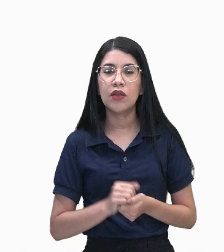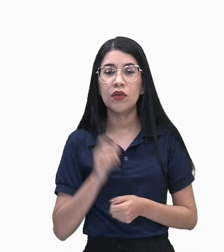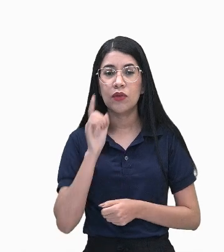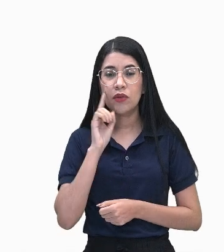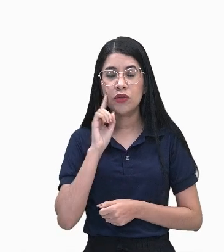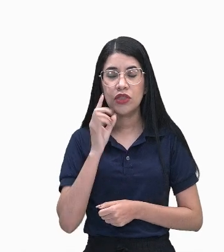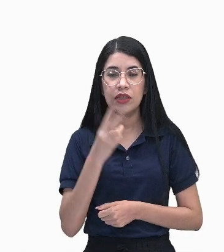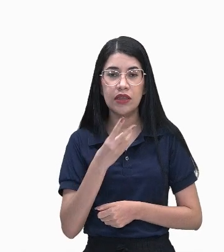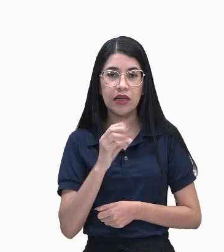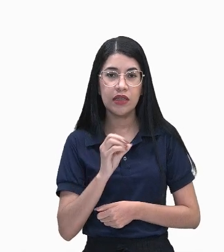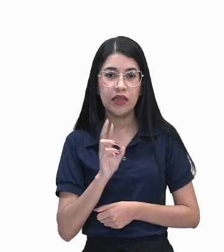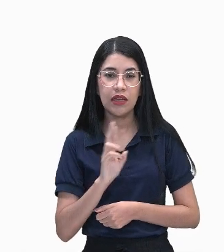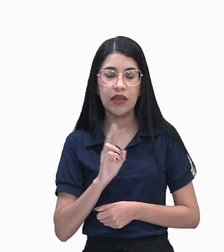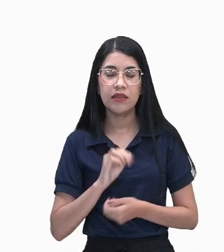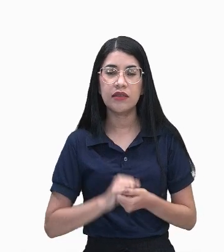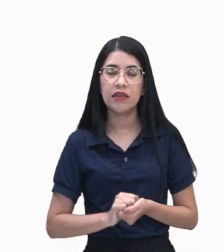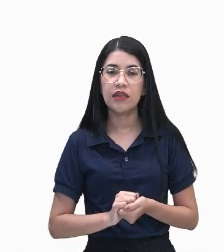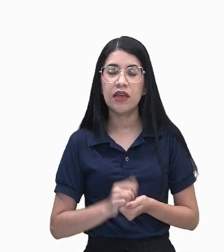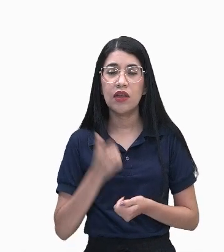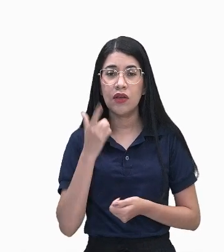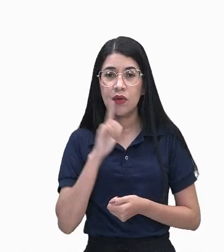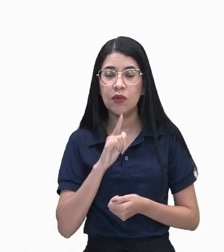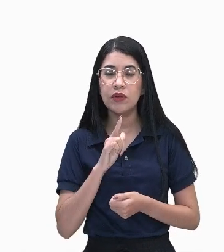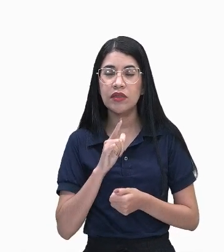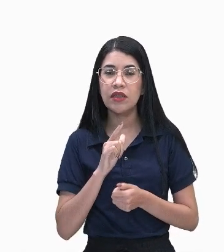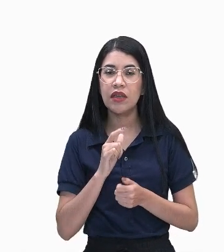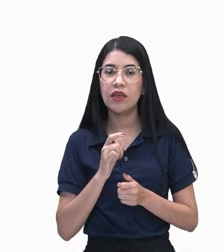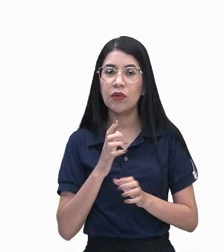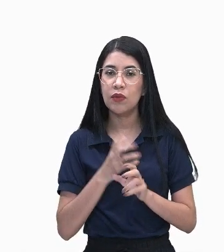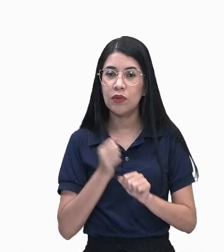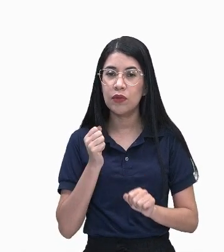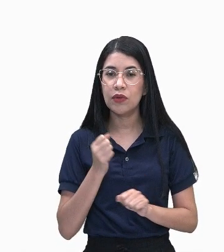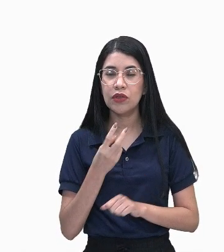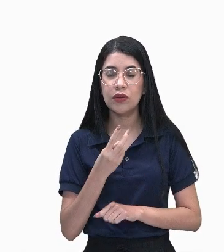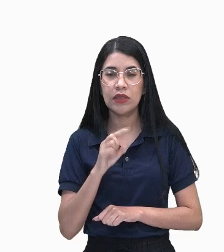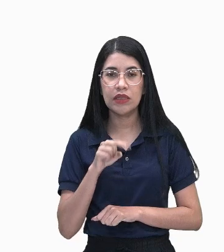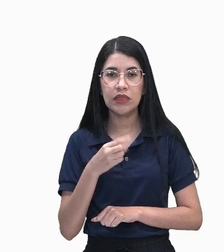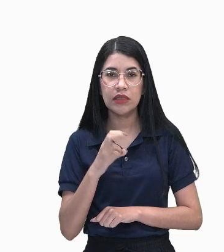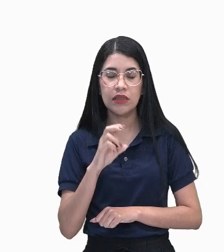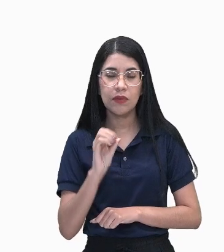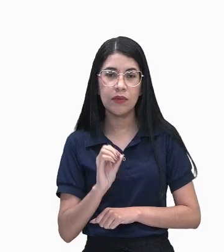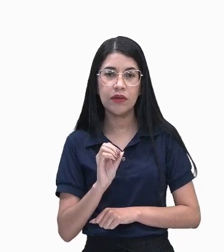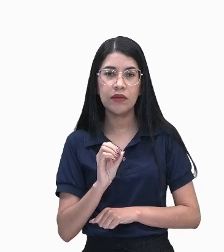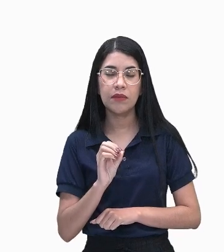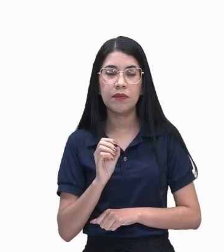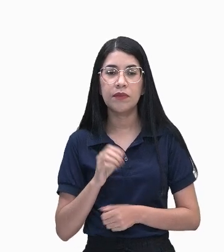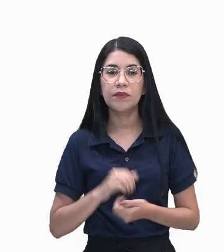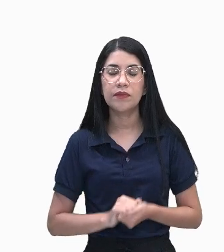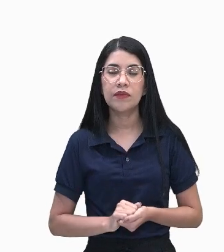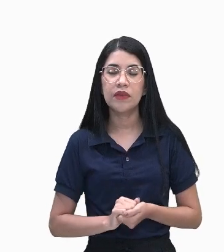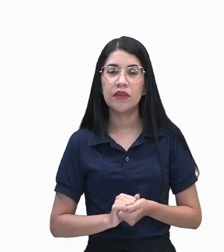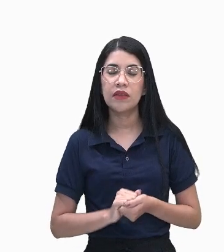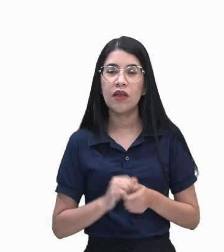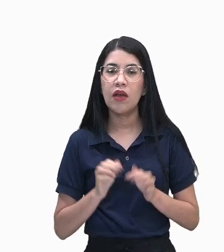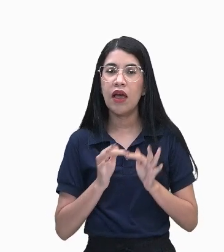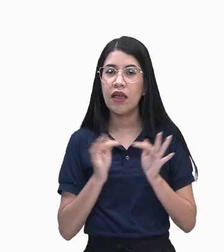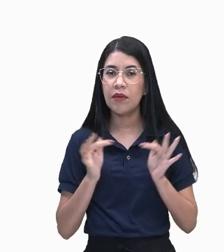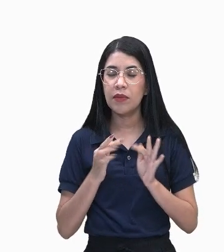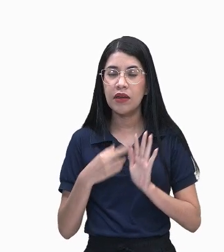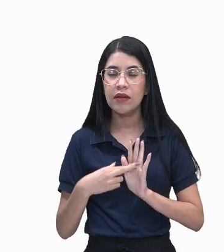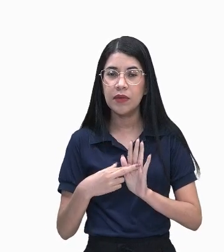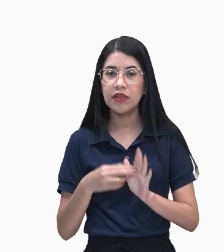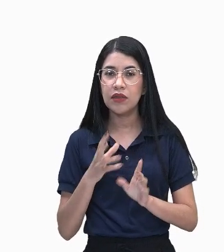ganha R$ 2,50 por cada produto vendido. Pergunta, qual a lei da função que representa o lucro total